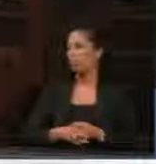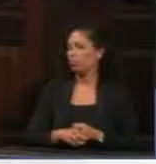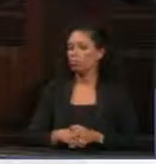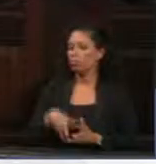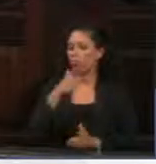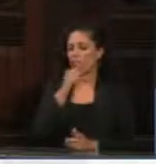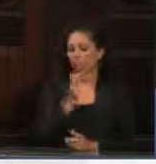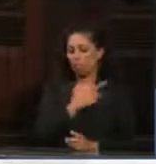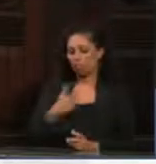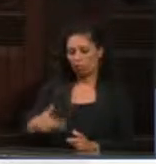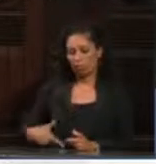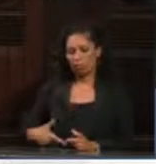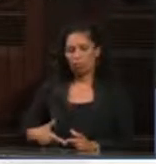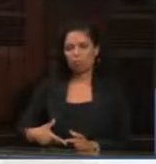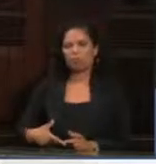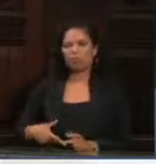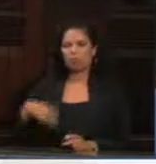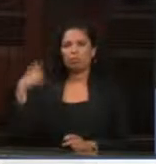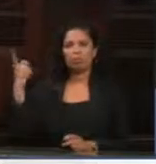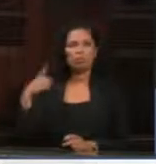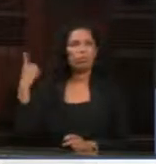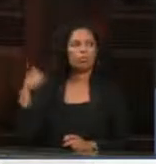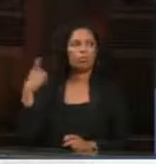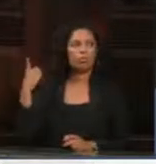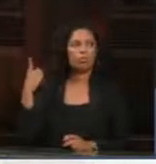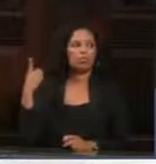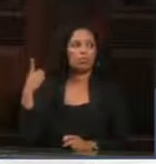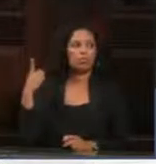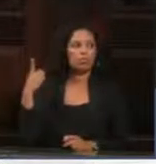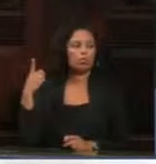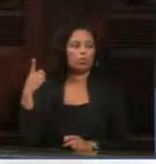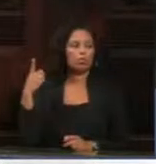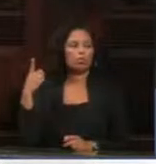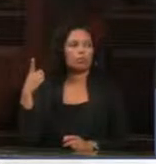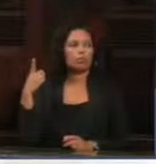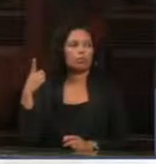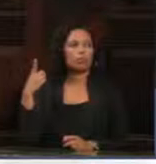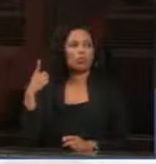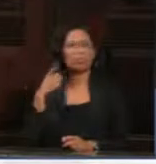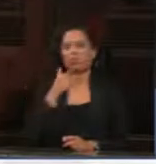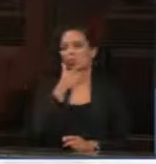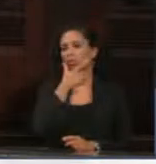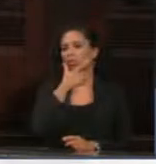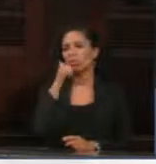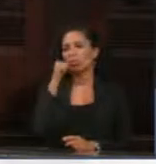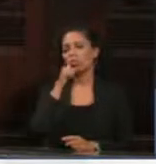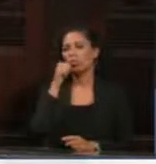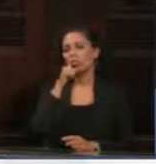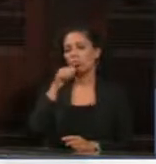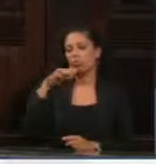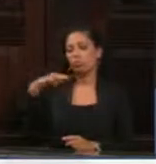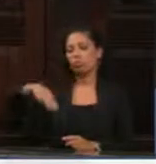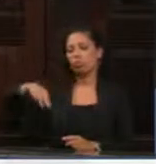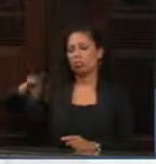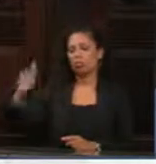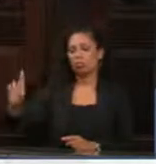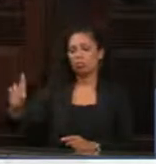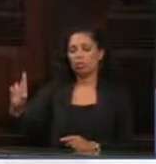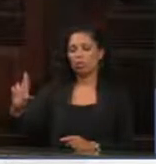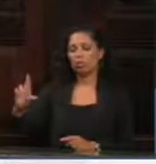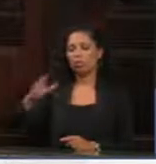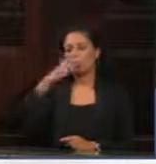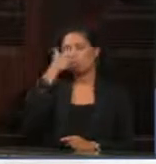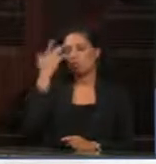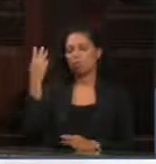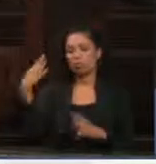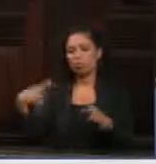se o presidente deputado alexandre clock senhora deputada marta rocha ainda presente no plenário cidadão que nos